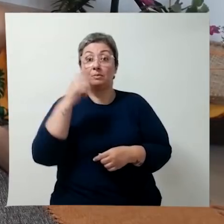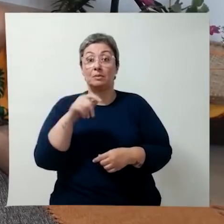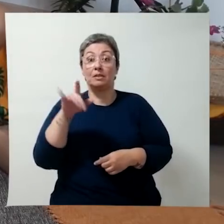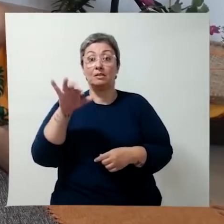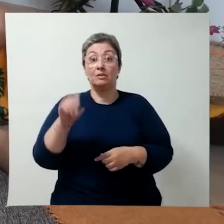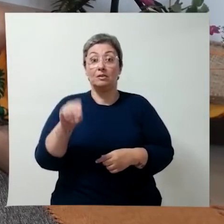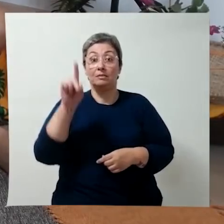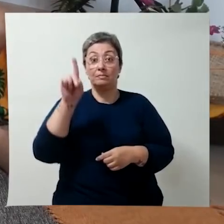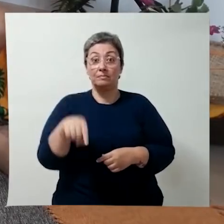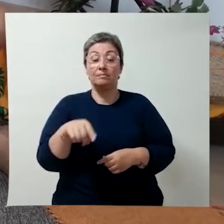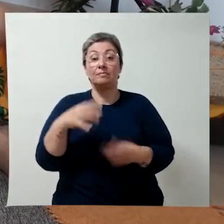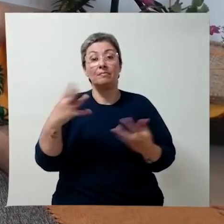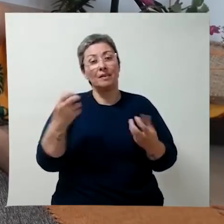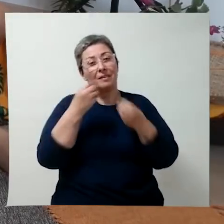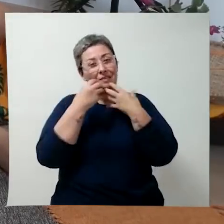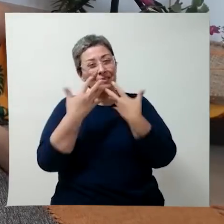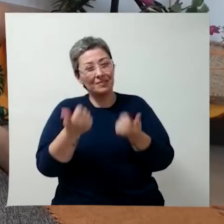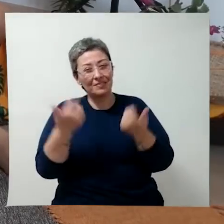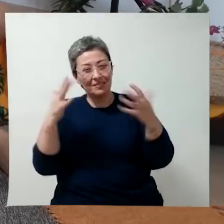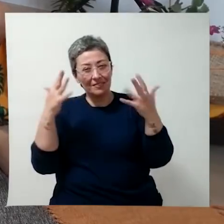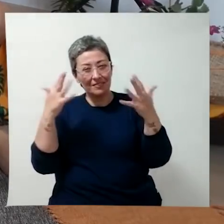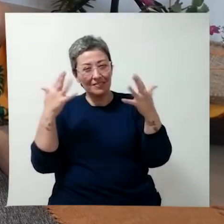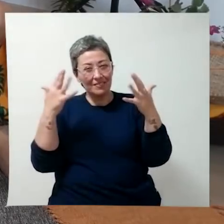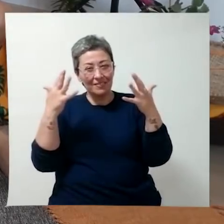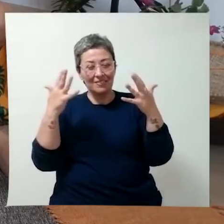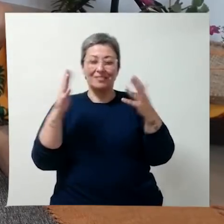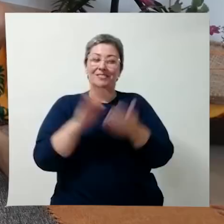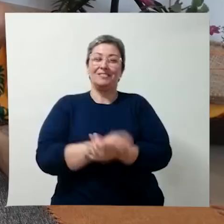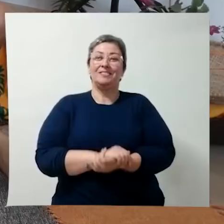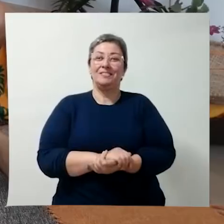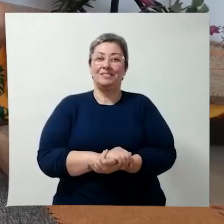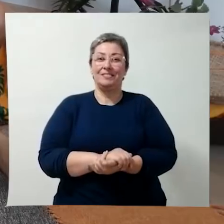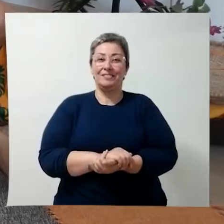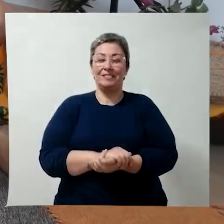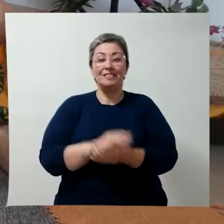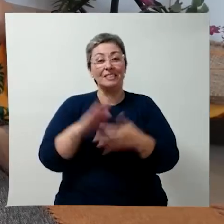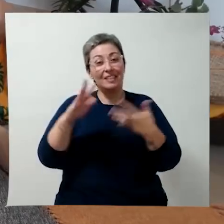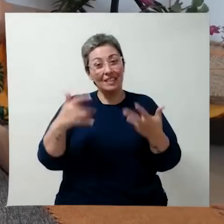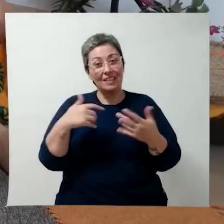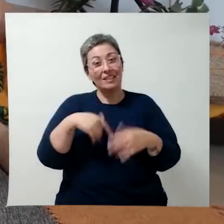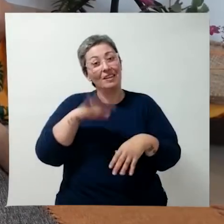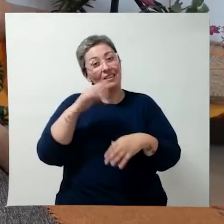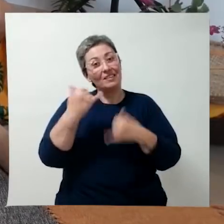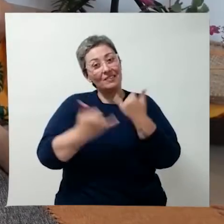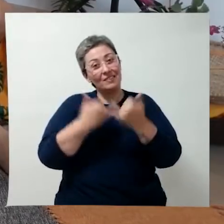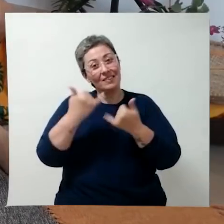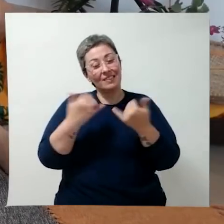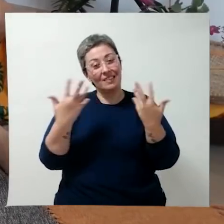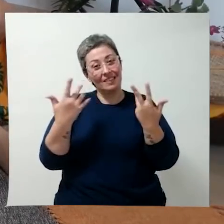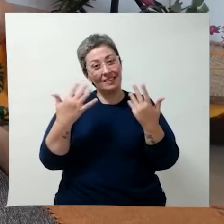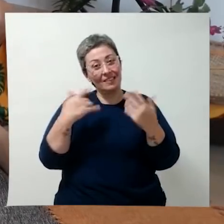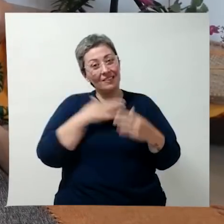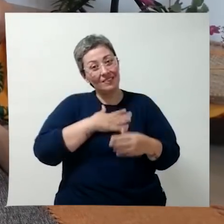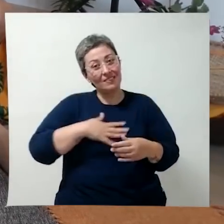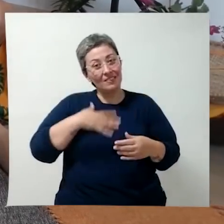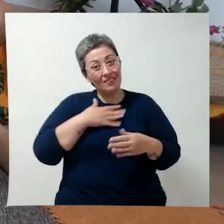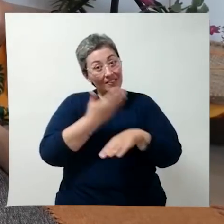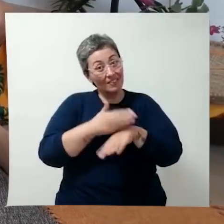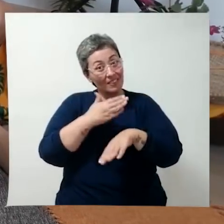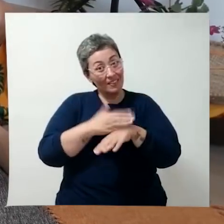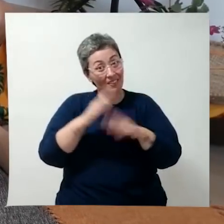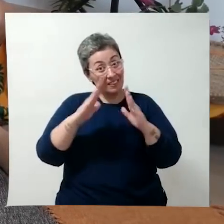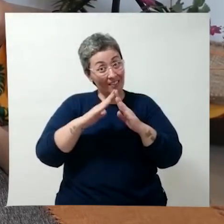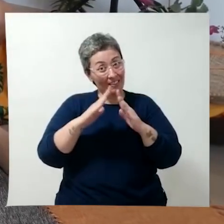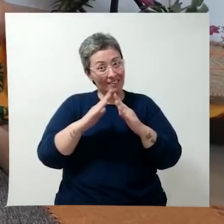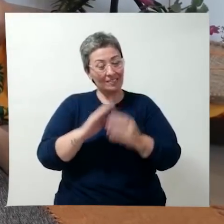palo bonito, palo Muito bem! E essa foi mais uma brincadeira de mãos. Espero que vocês treinem